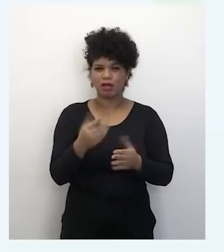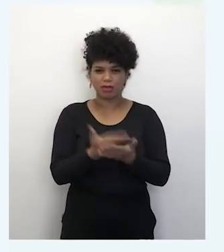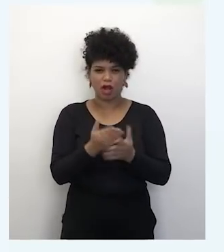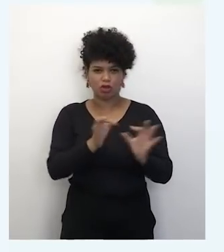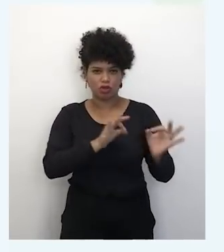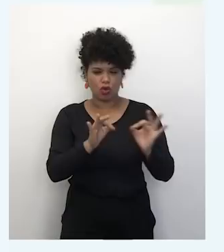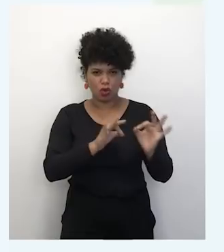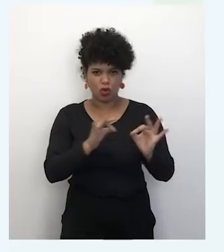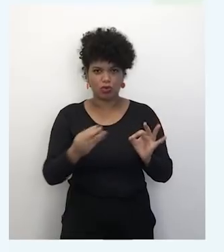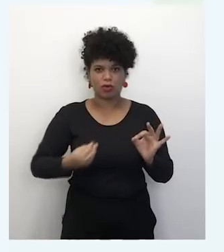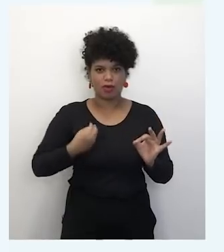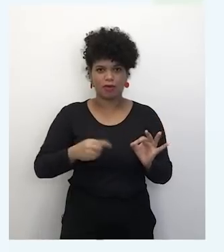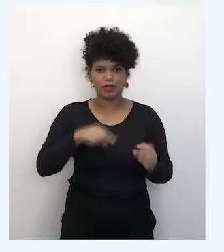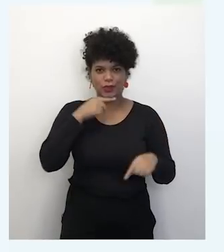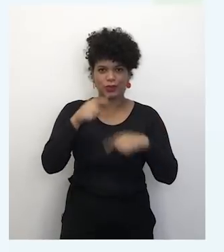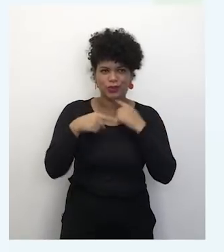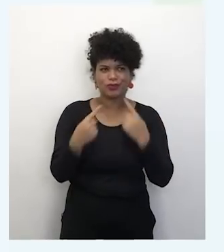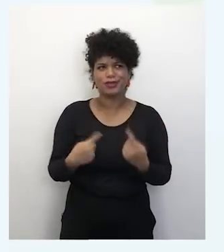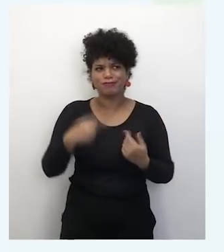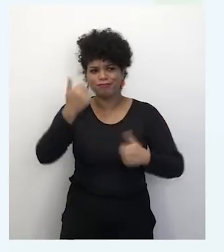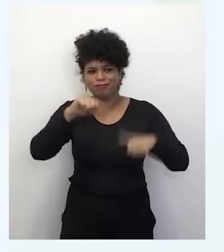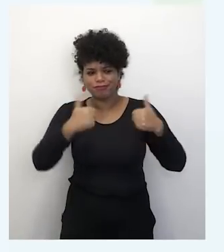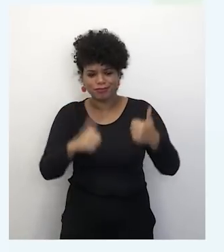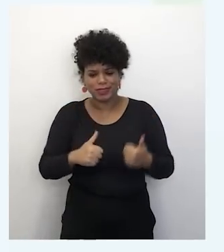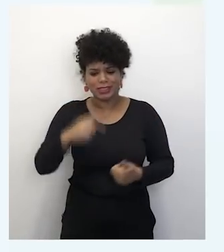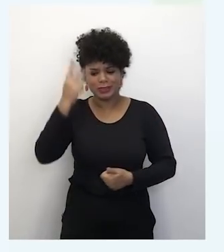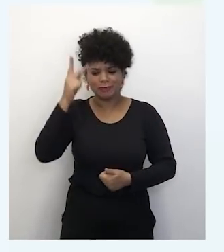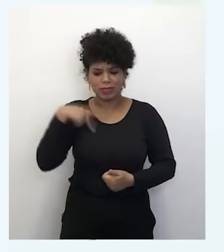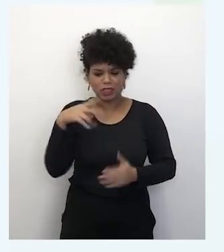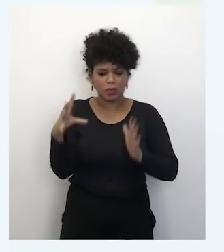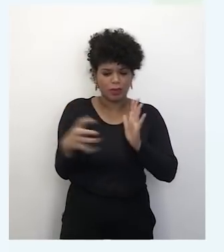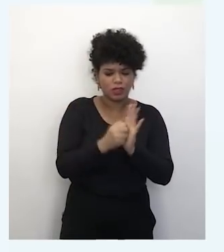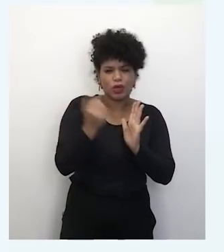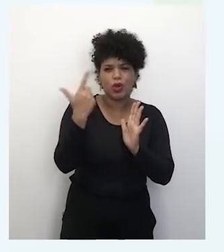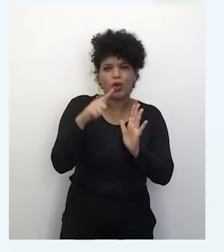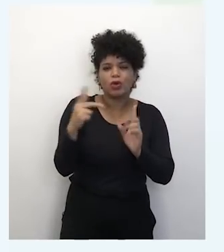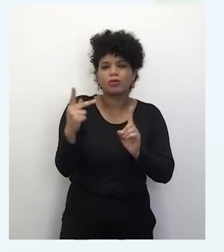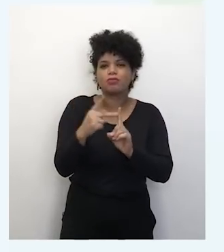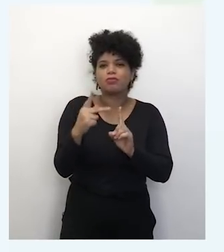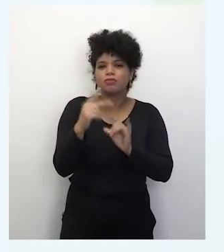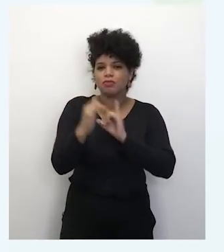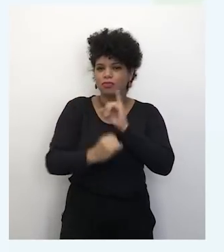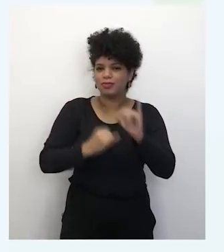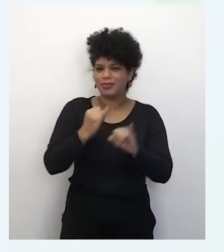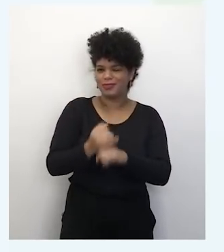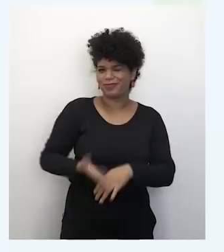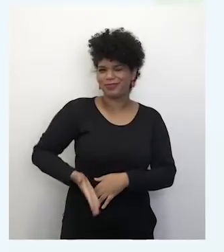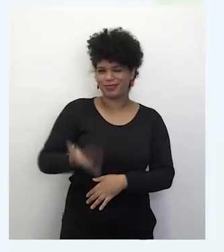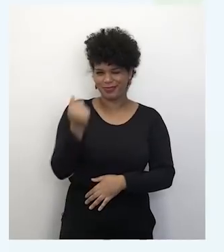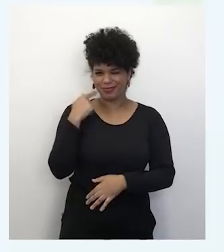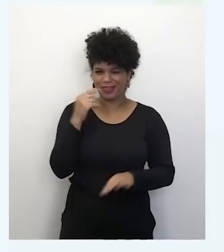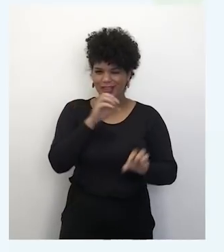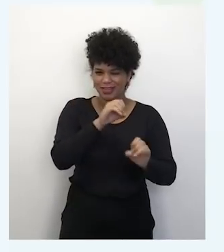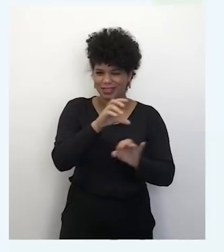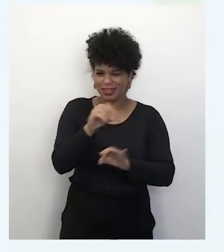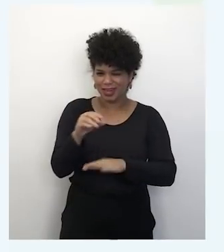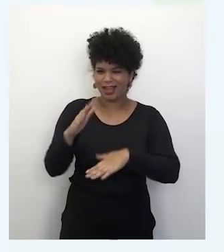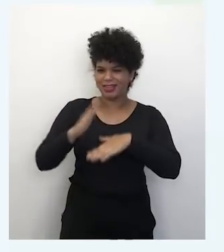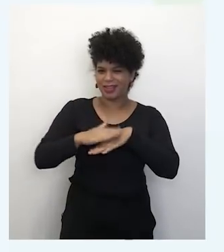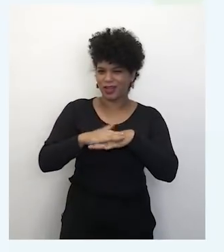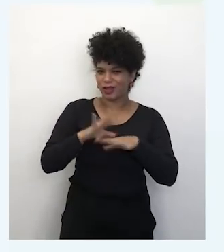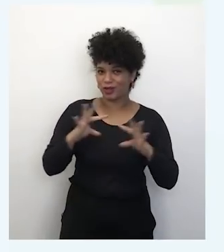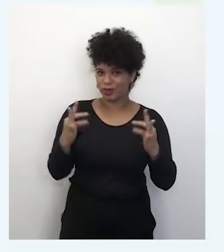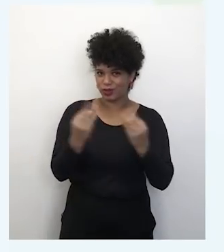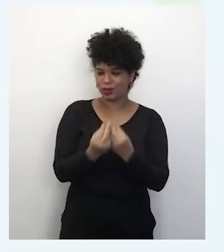com dúvidas de como preencher as rubricas das competências socioemocionais no site da sede, então fica nesse vídeo que eu vou te ensinar passo a passo de como fazer